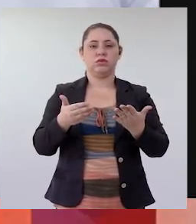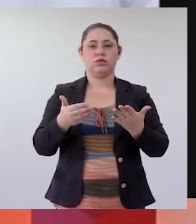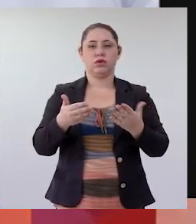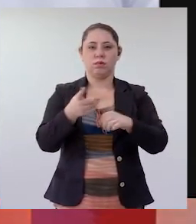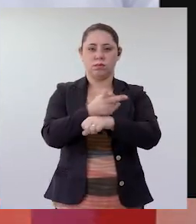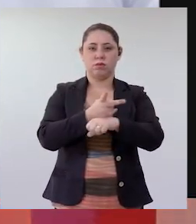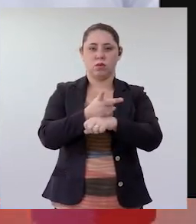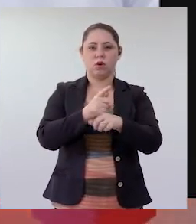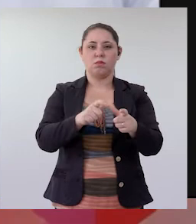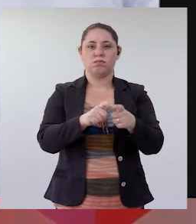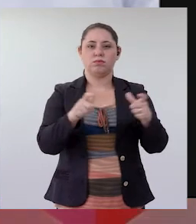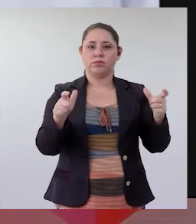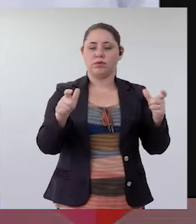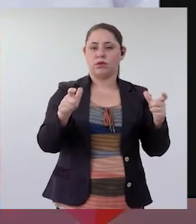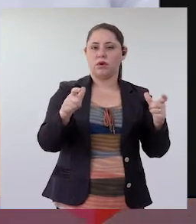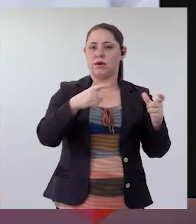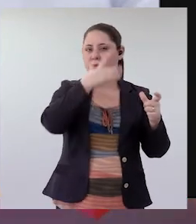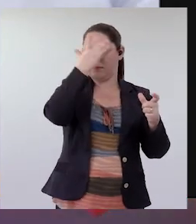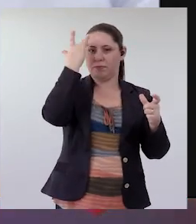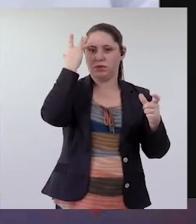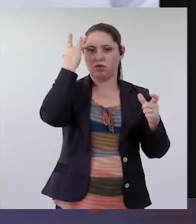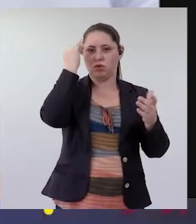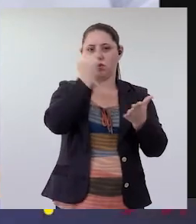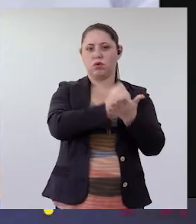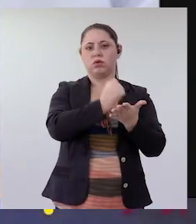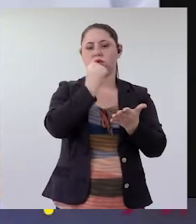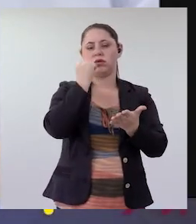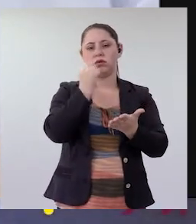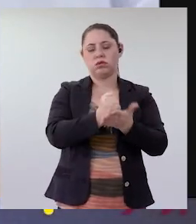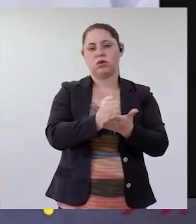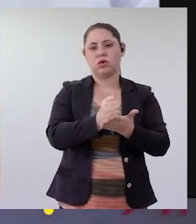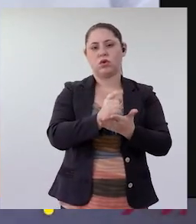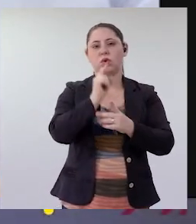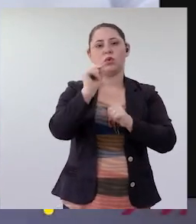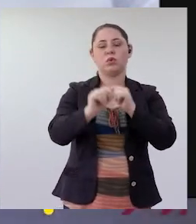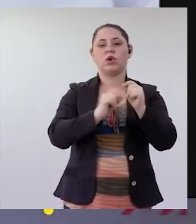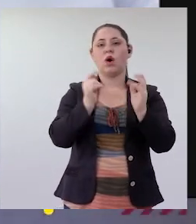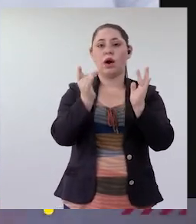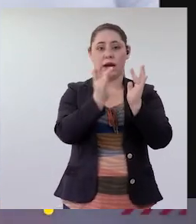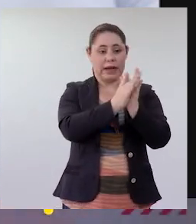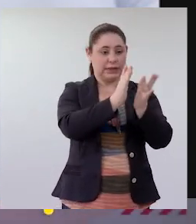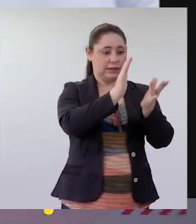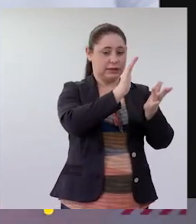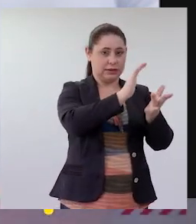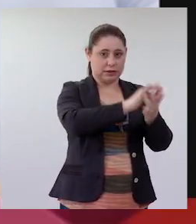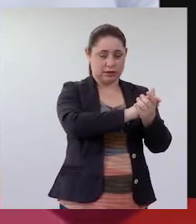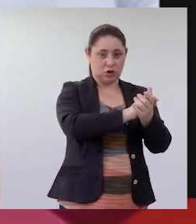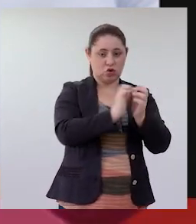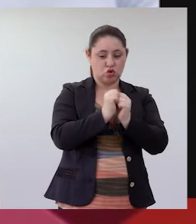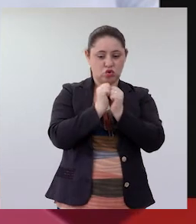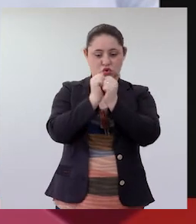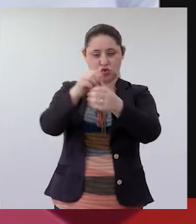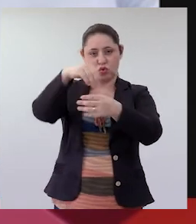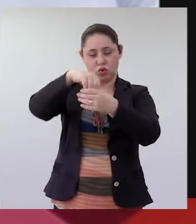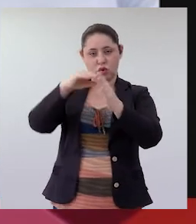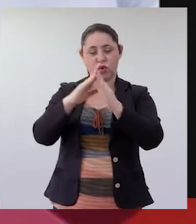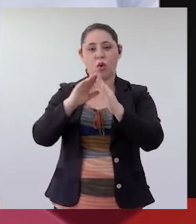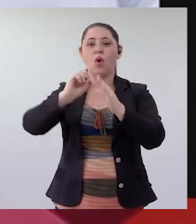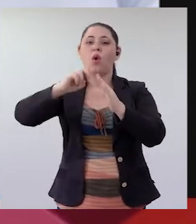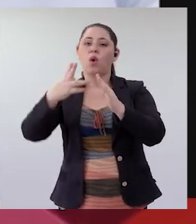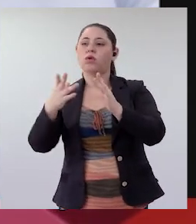uma procura maior por parte das pessoas aos cartórios, seria pelo casamento, união estável ou